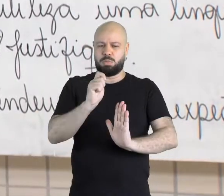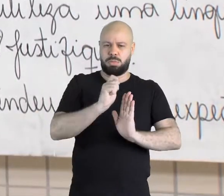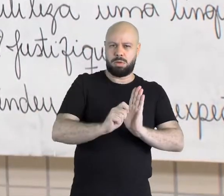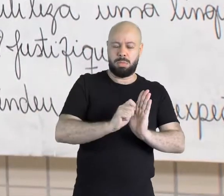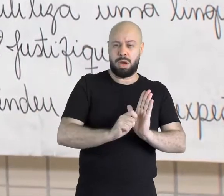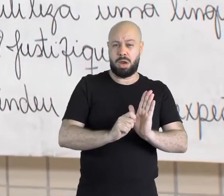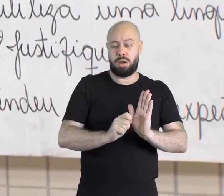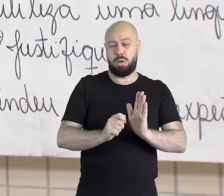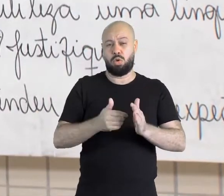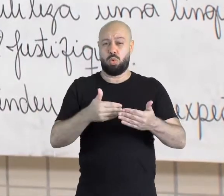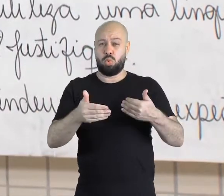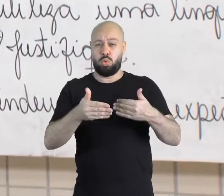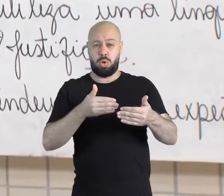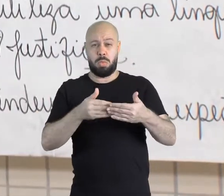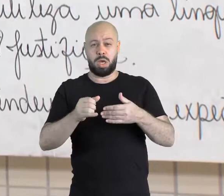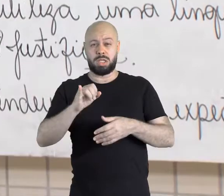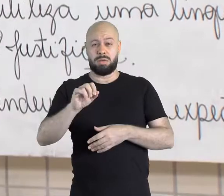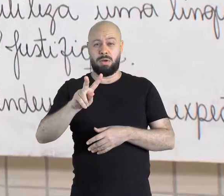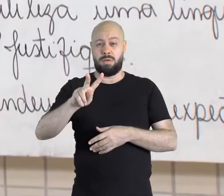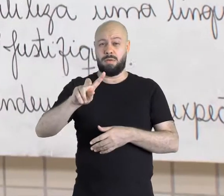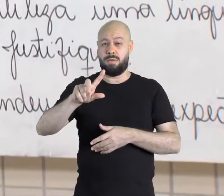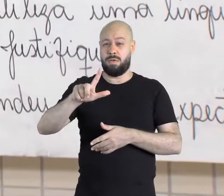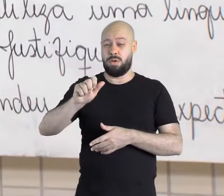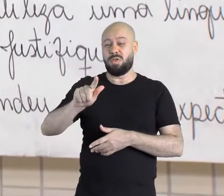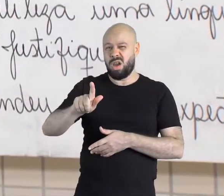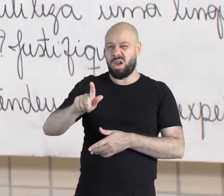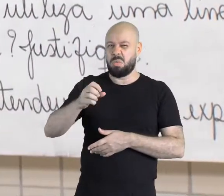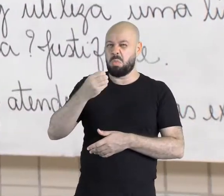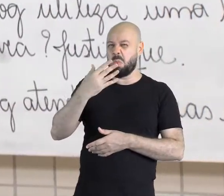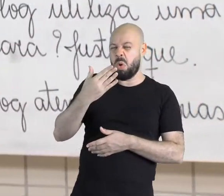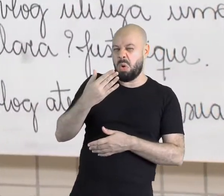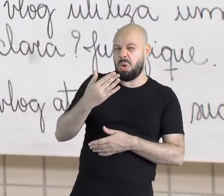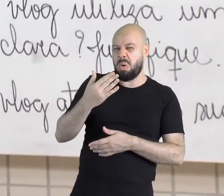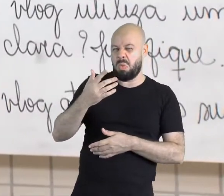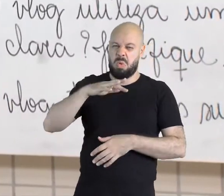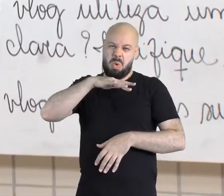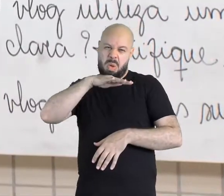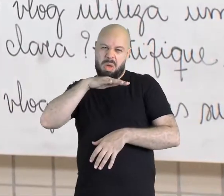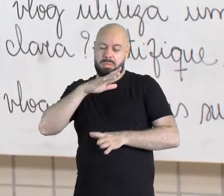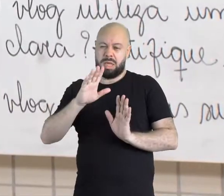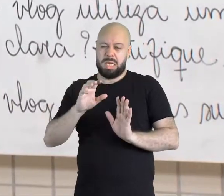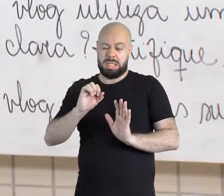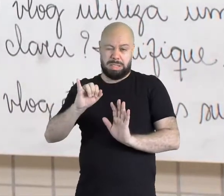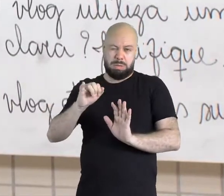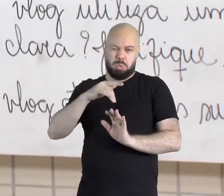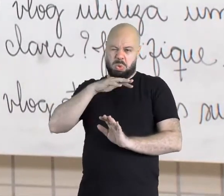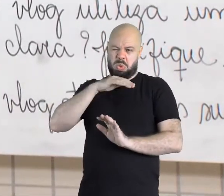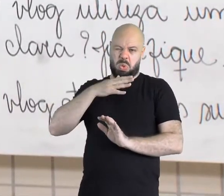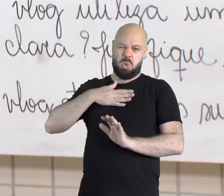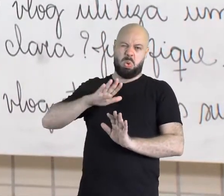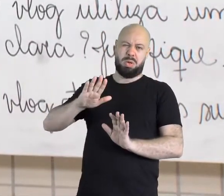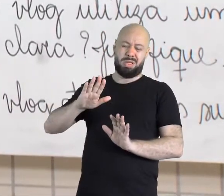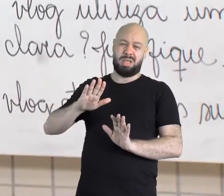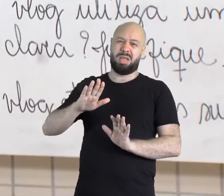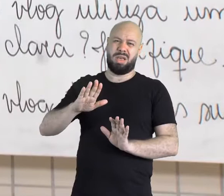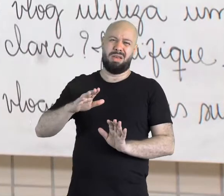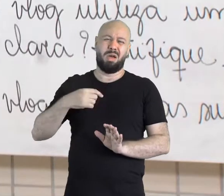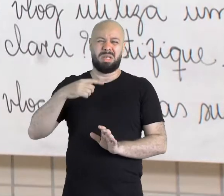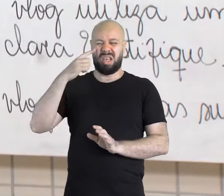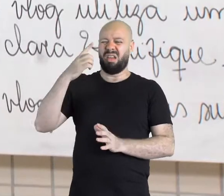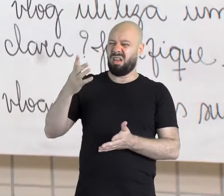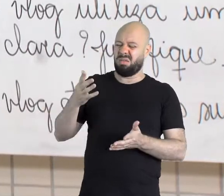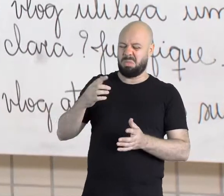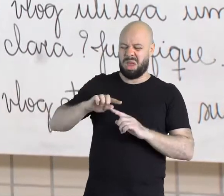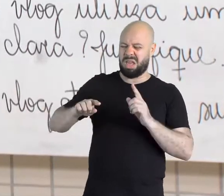independente se você tem achado o vlog bom ou ruim. Se você tiver achado ruim, não tiver gostado, não tiver sido o que você